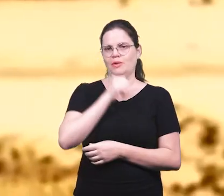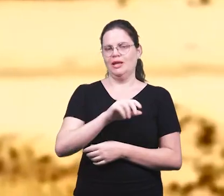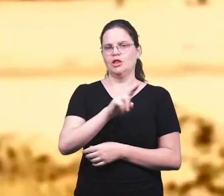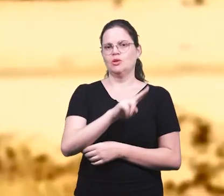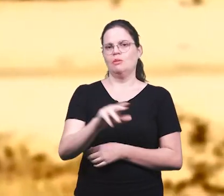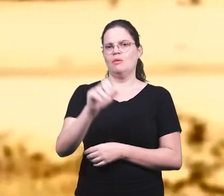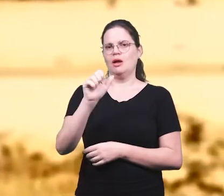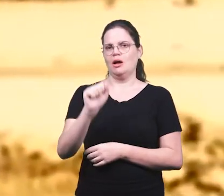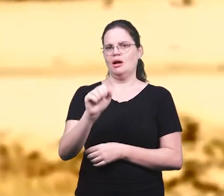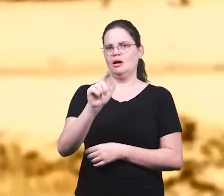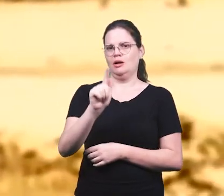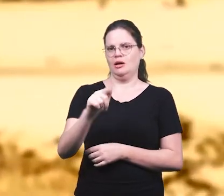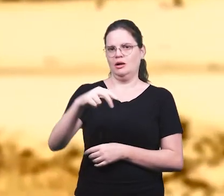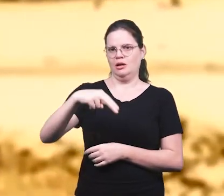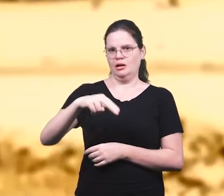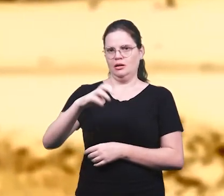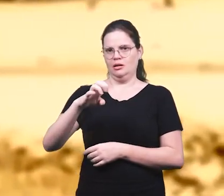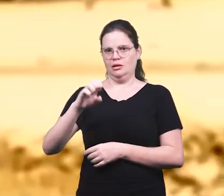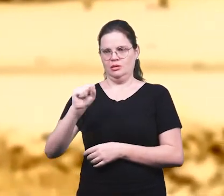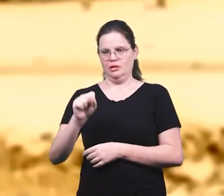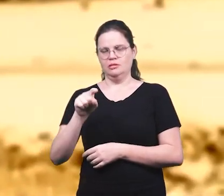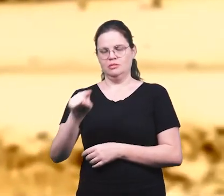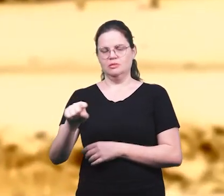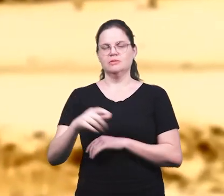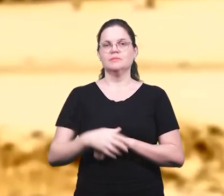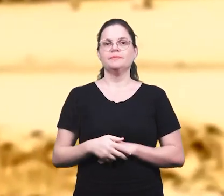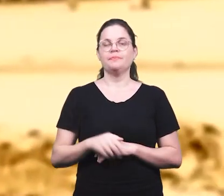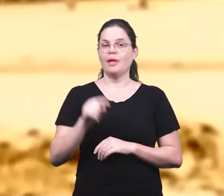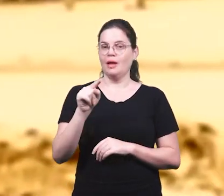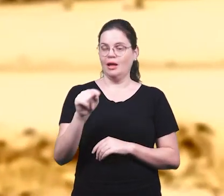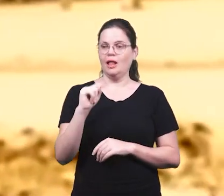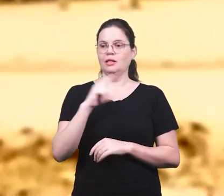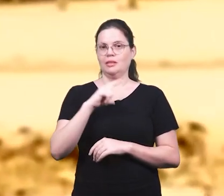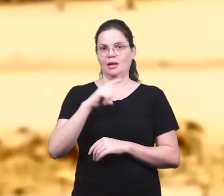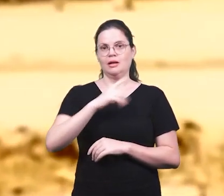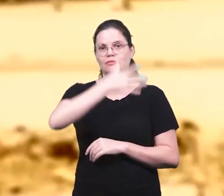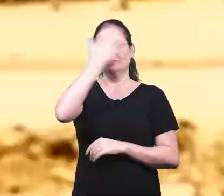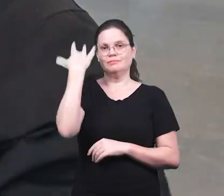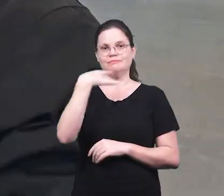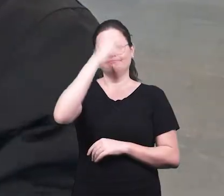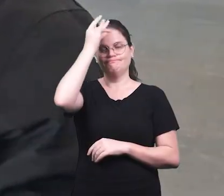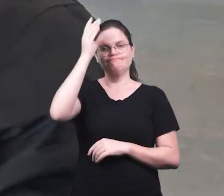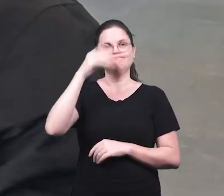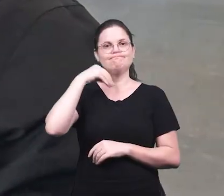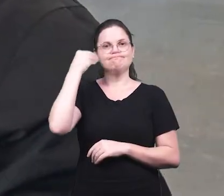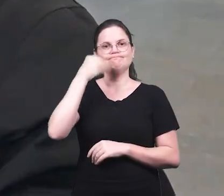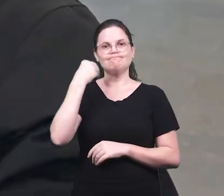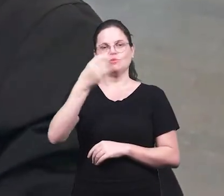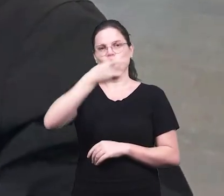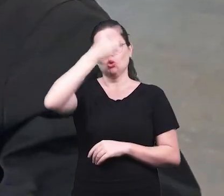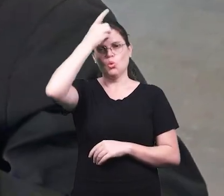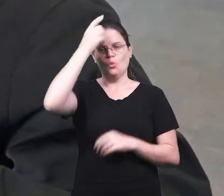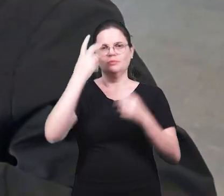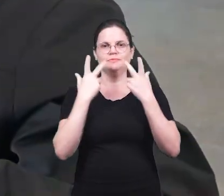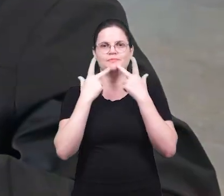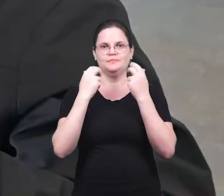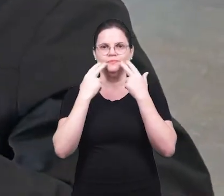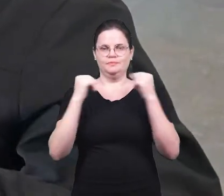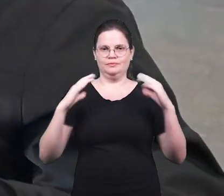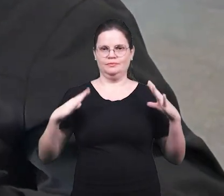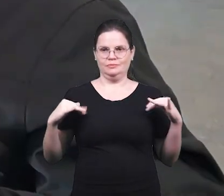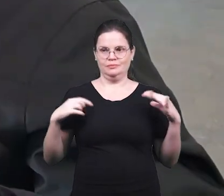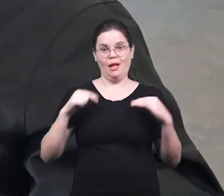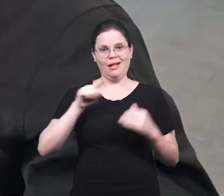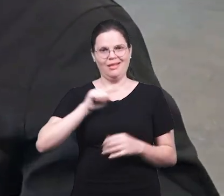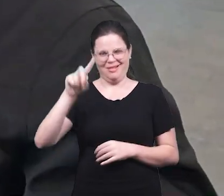foi destruído, porque o avivamento foi se esfriando. Em 1919,